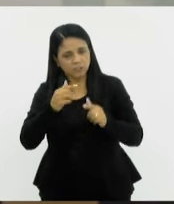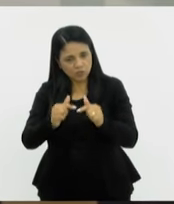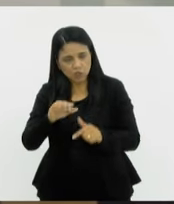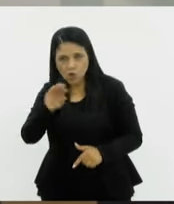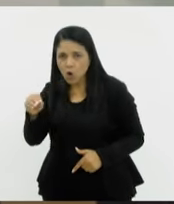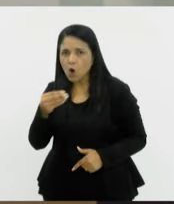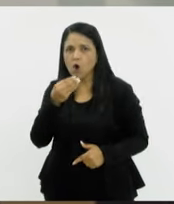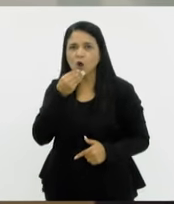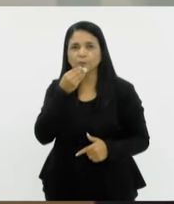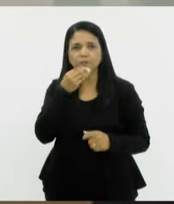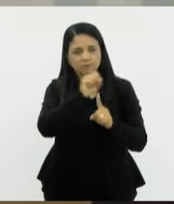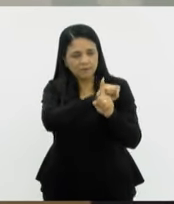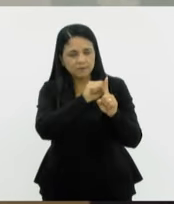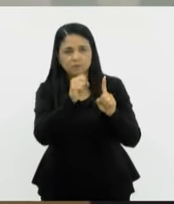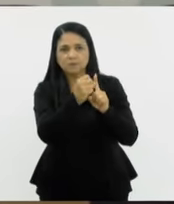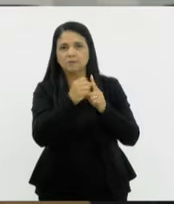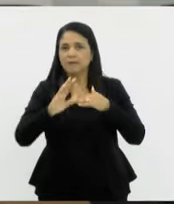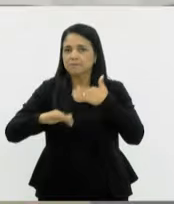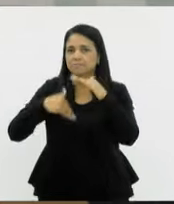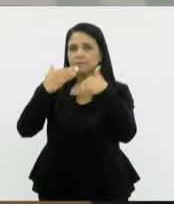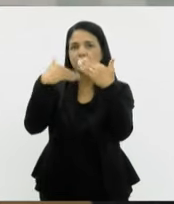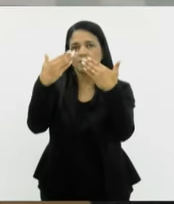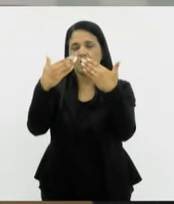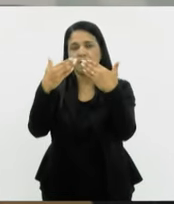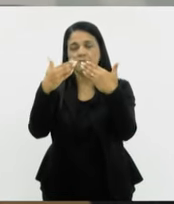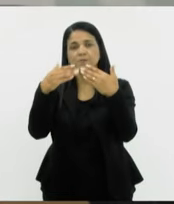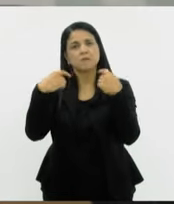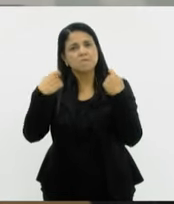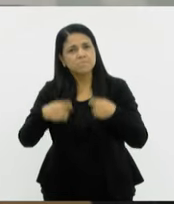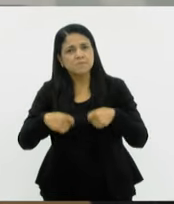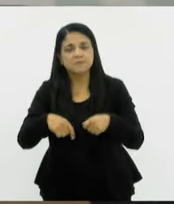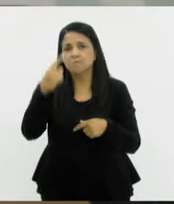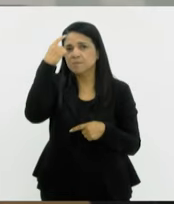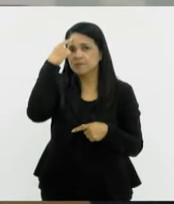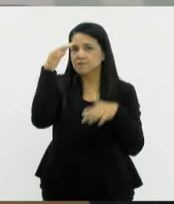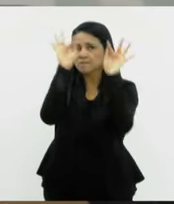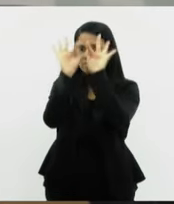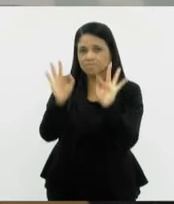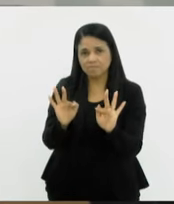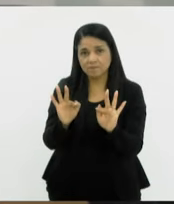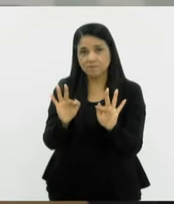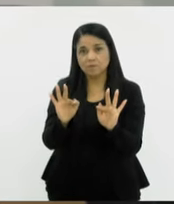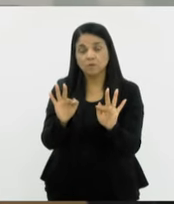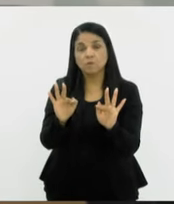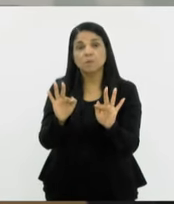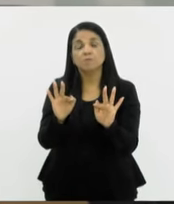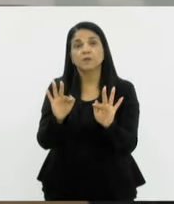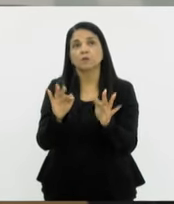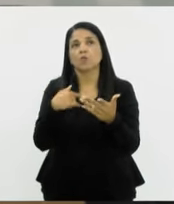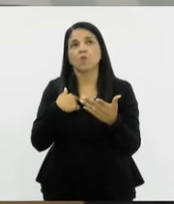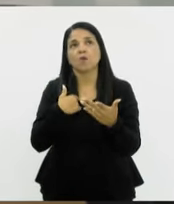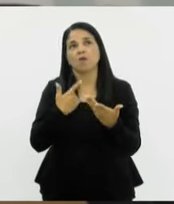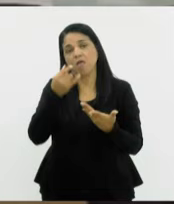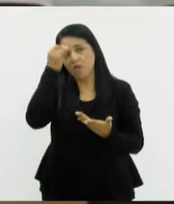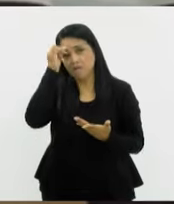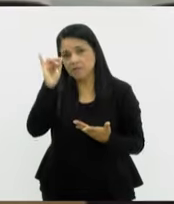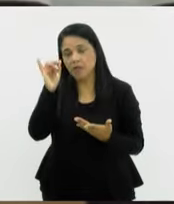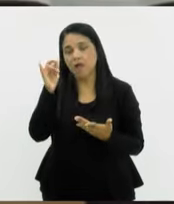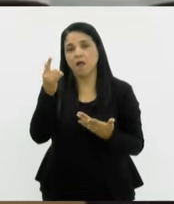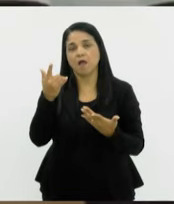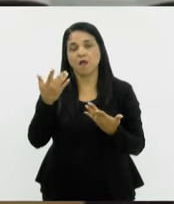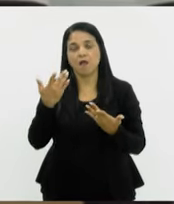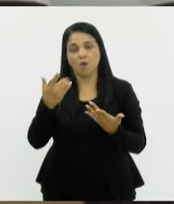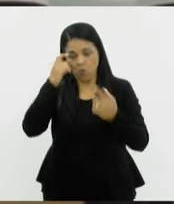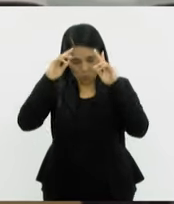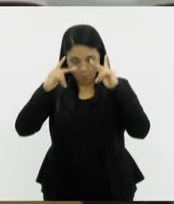das sociedades se desenvolverem. A gente precisa pensar em felicidade para não esgotar o recurso humano, os seres humanos que